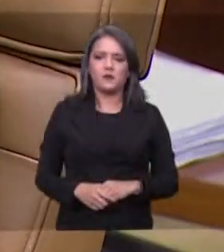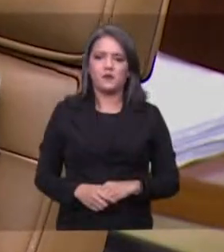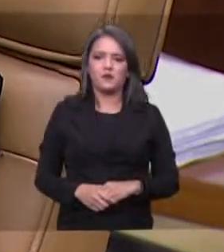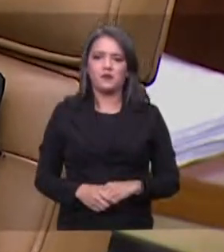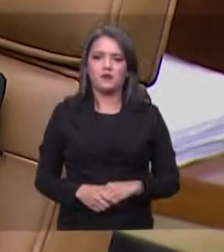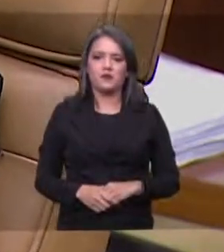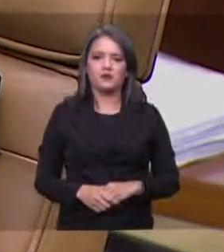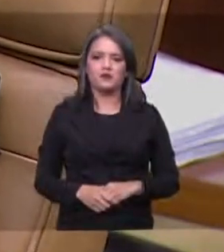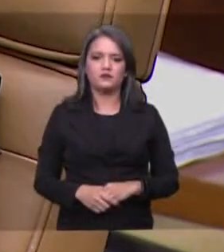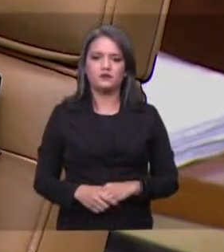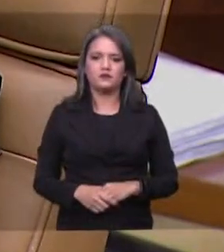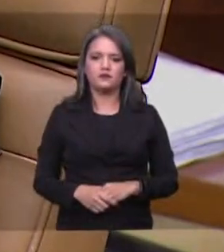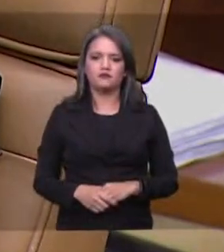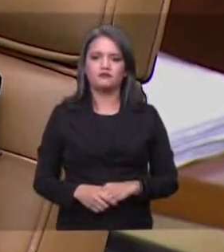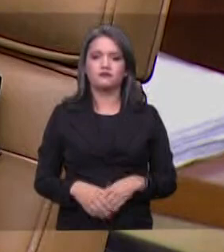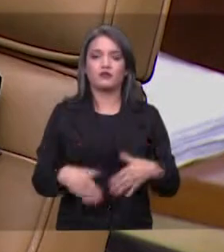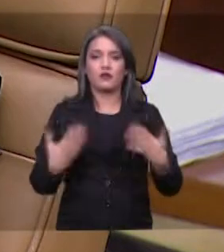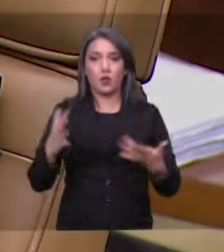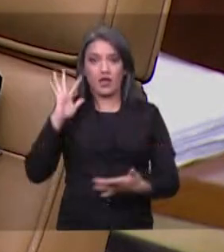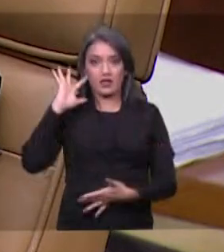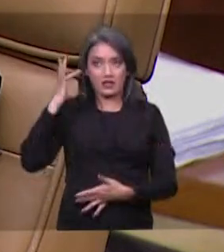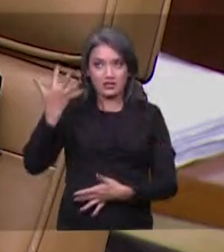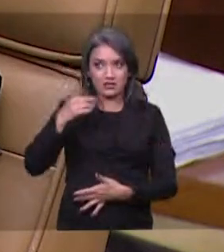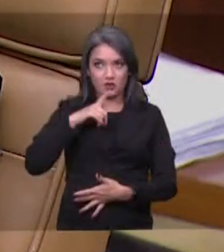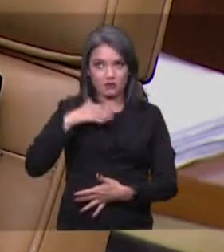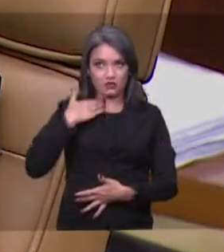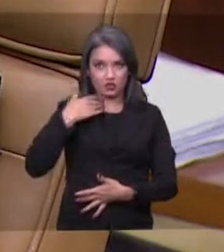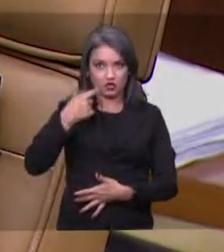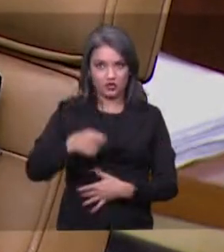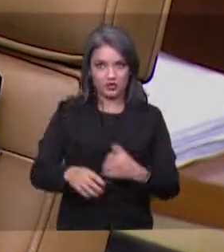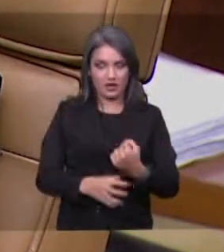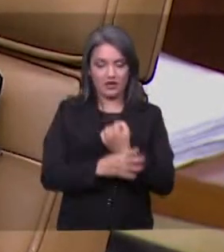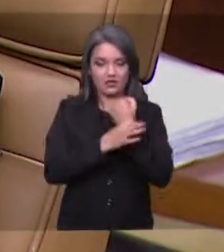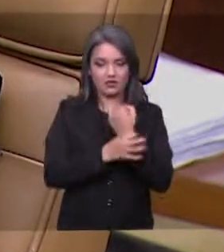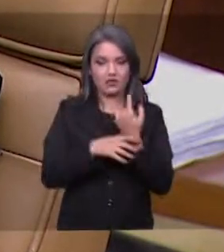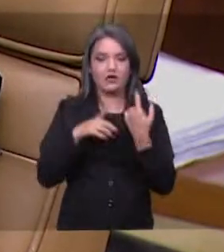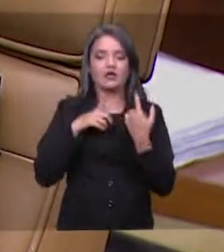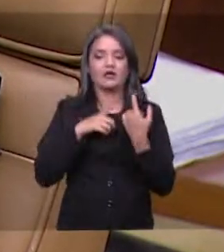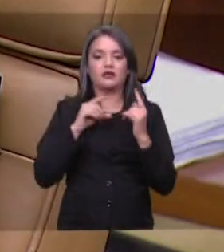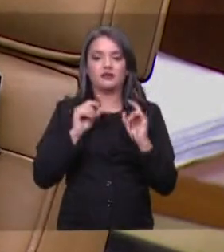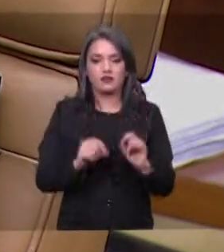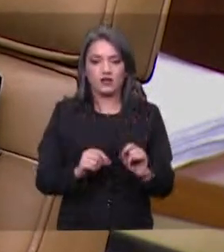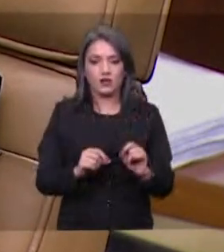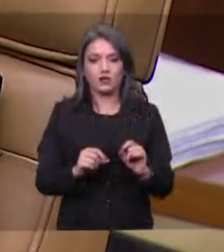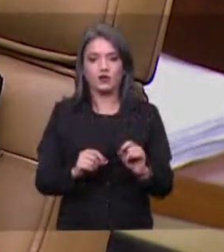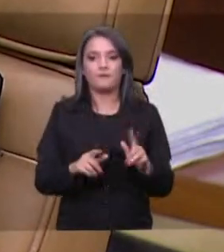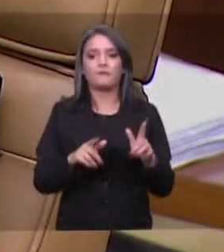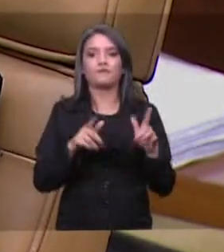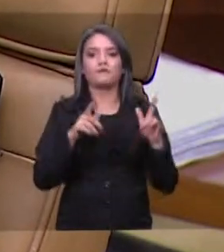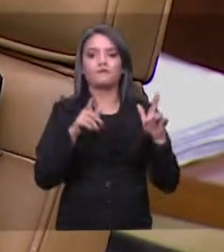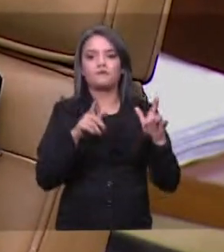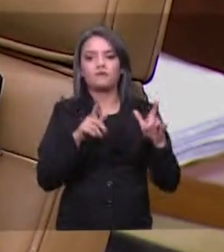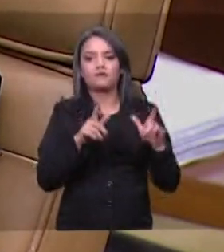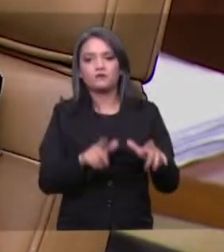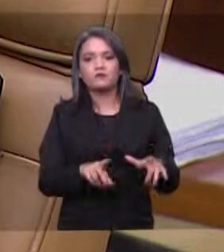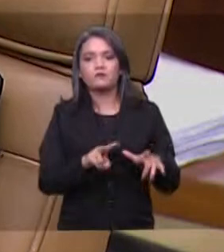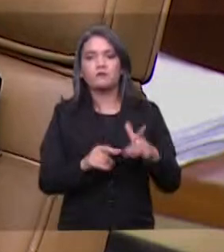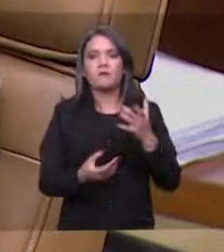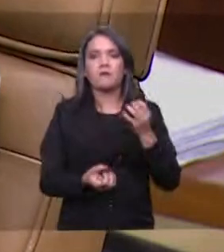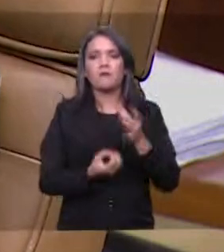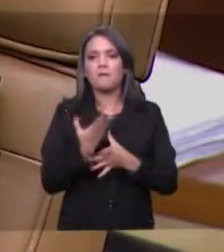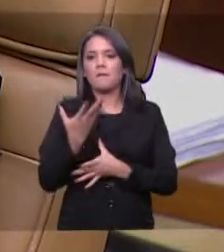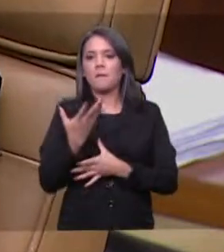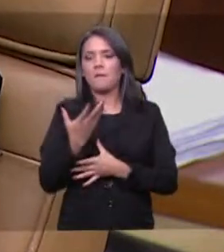Aqui, senhora presidente, as decisões proferidas pelo juiz de garantia nas unidades judiciais, onde vierem a ser criadas, não